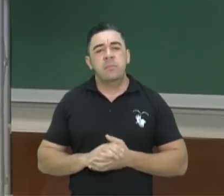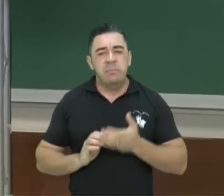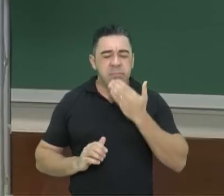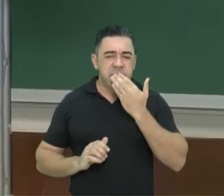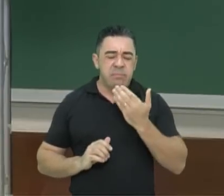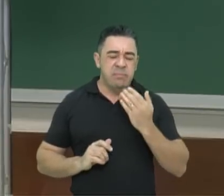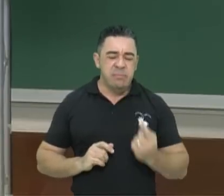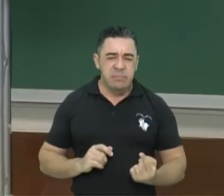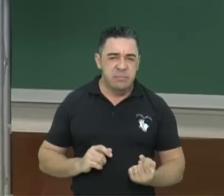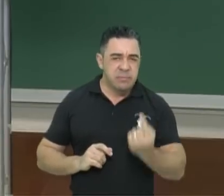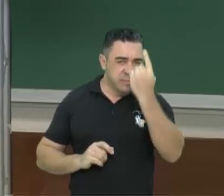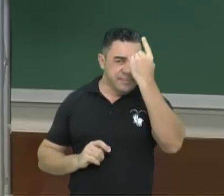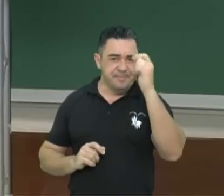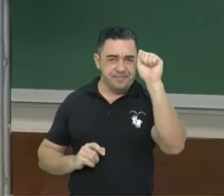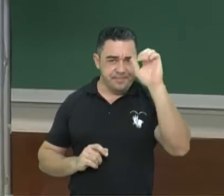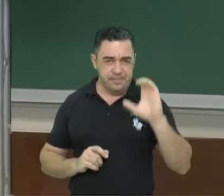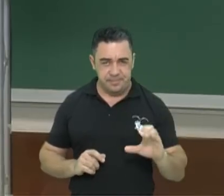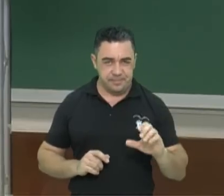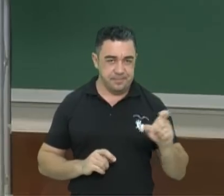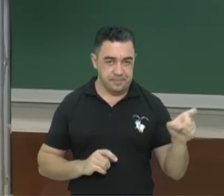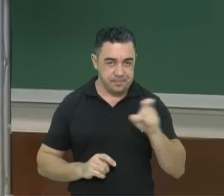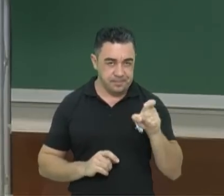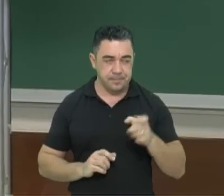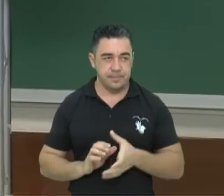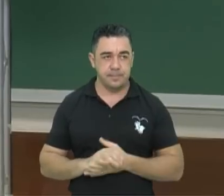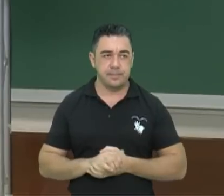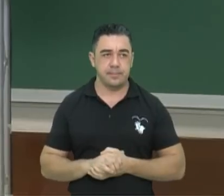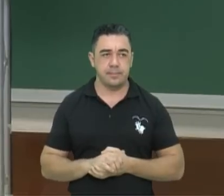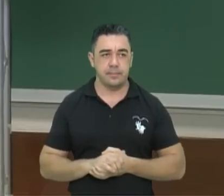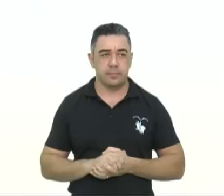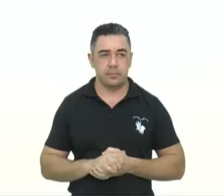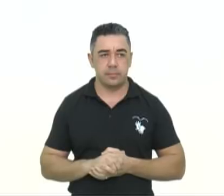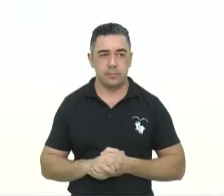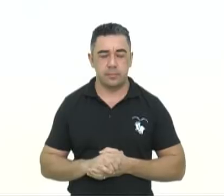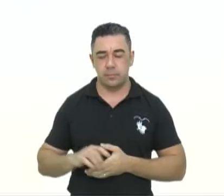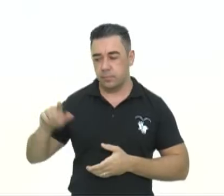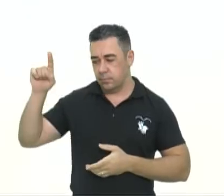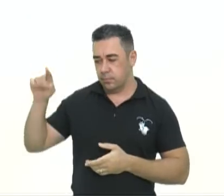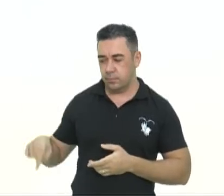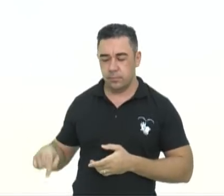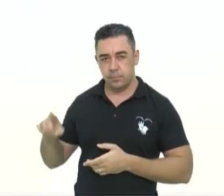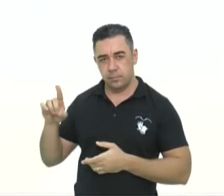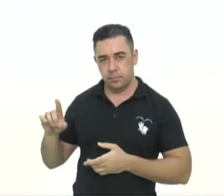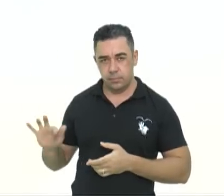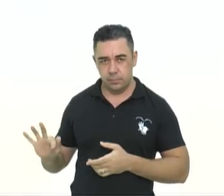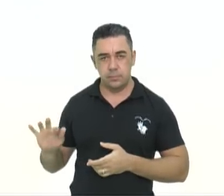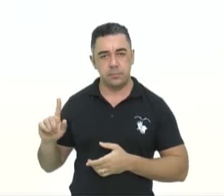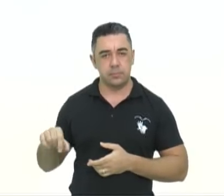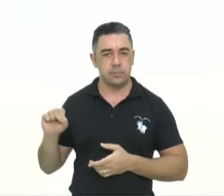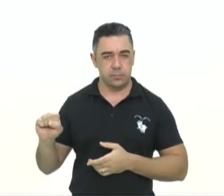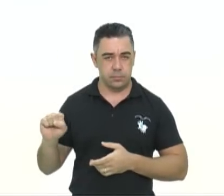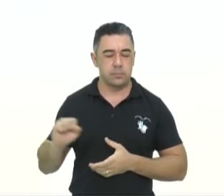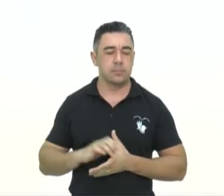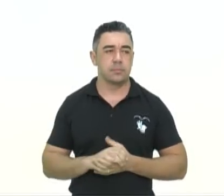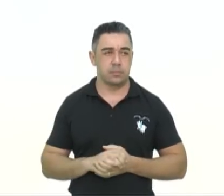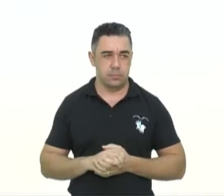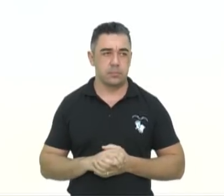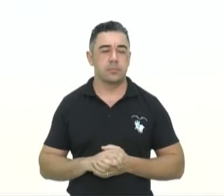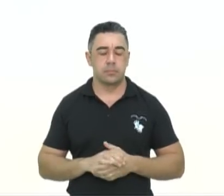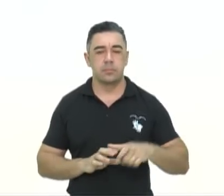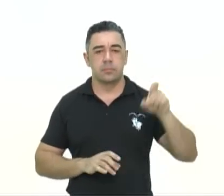quer AC, ó, eu tenho X. E o meu DF será o 8, né? Então, eu